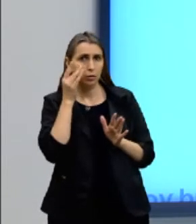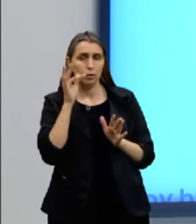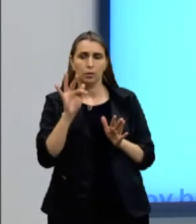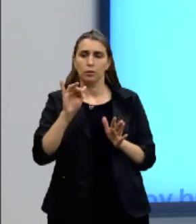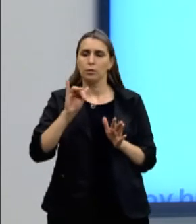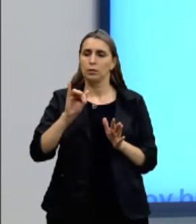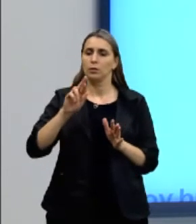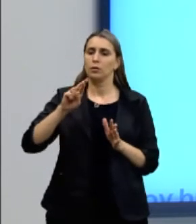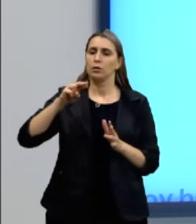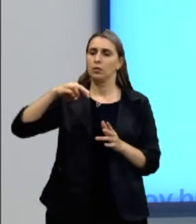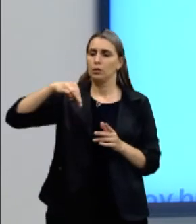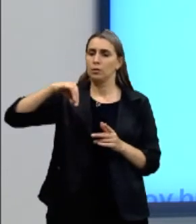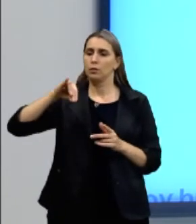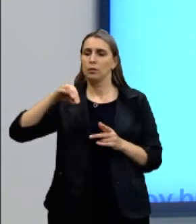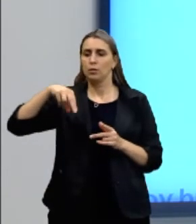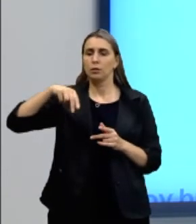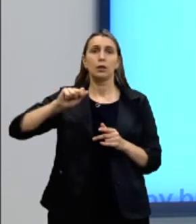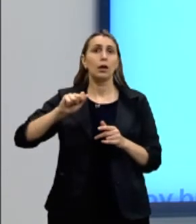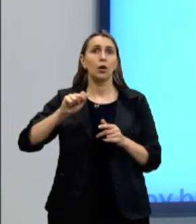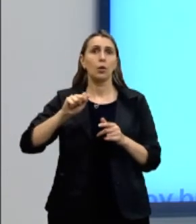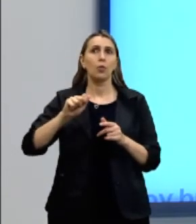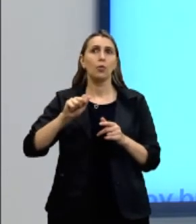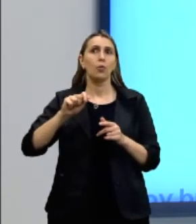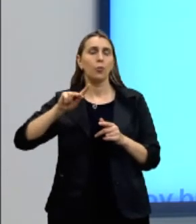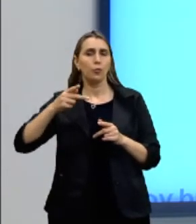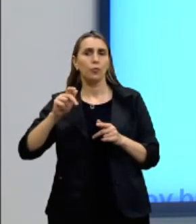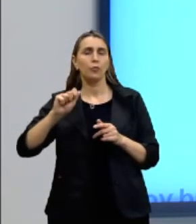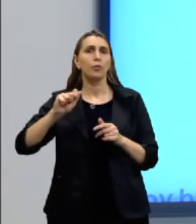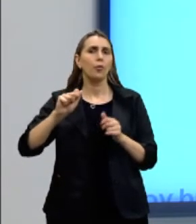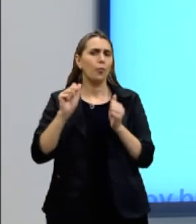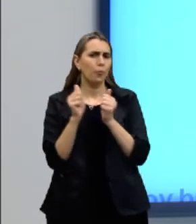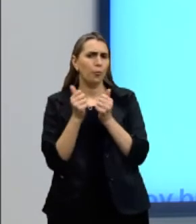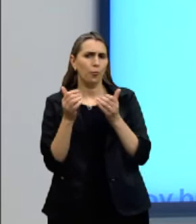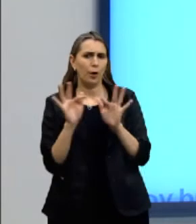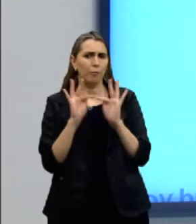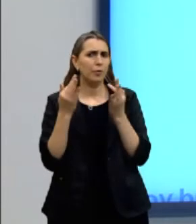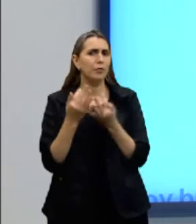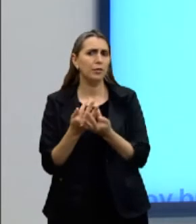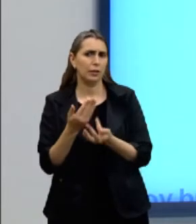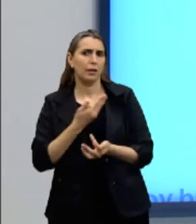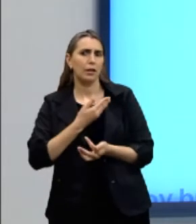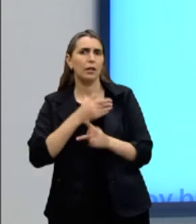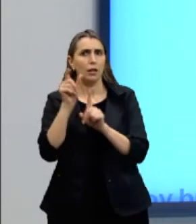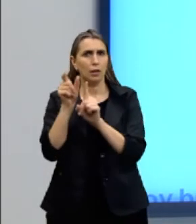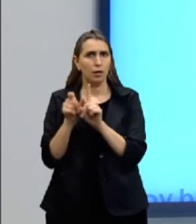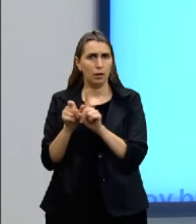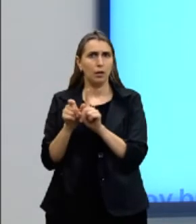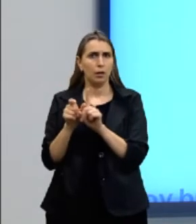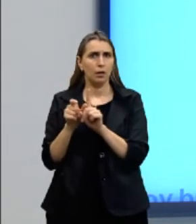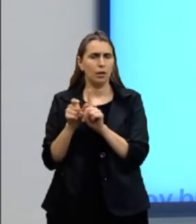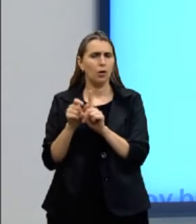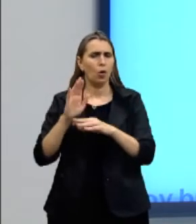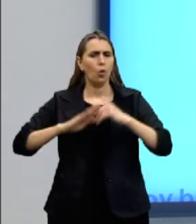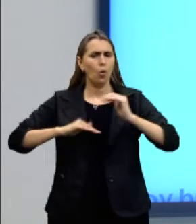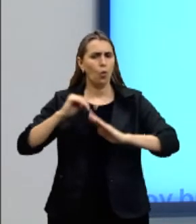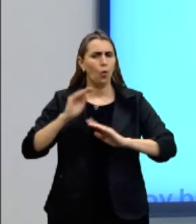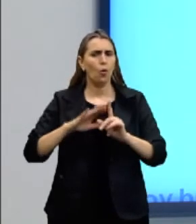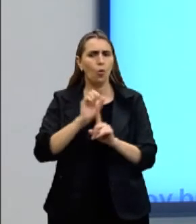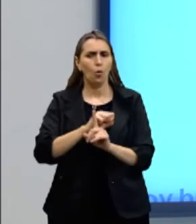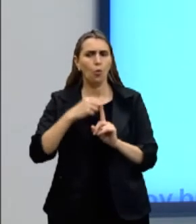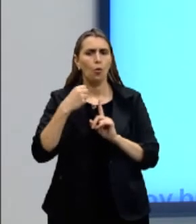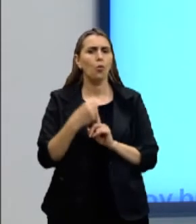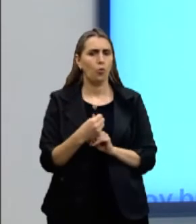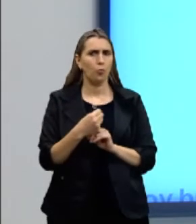Dona Firmina Mascarenhas como 40 de Aurélia Camargo assimila práticas e Convenções